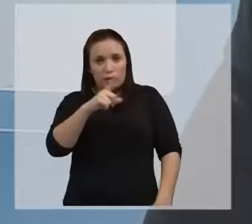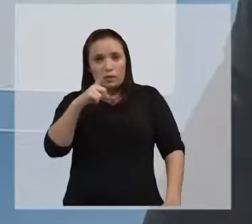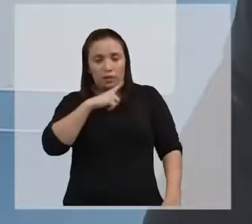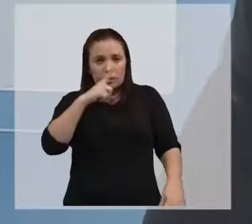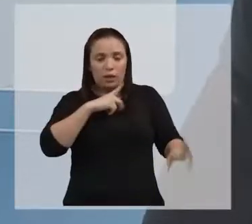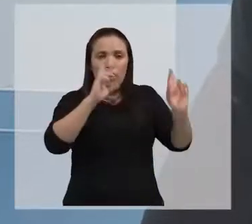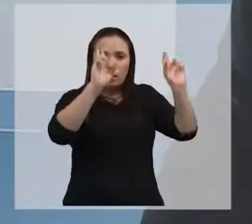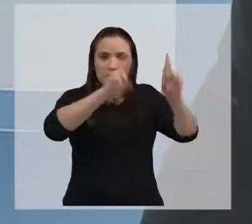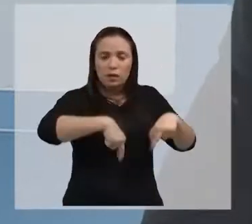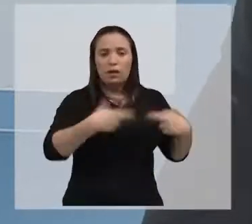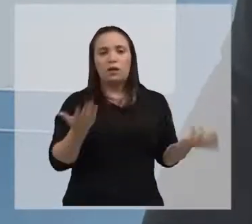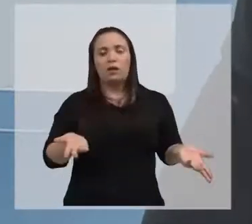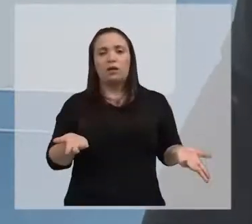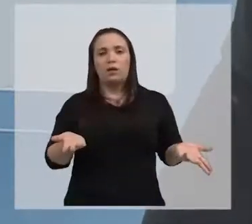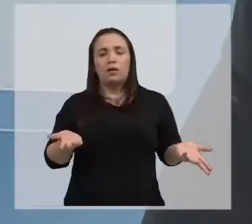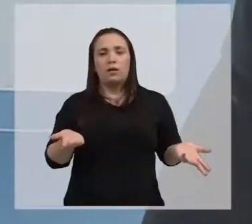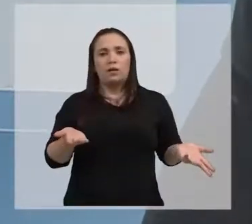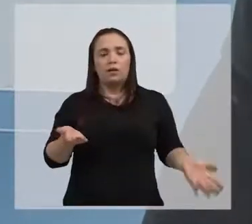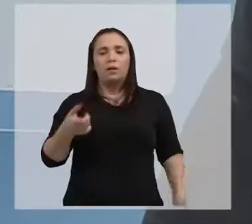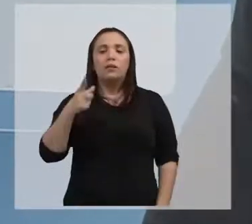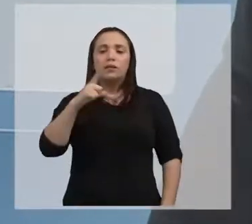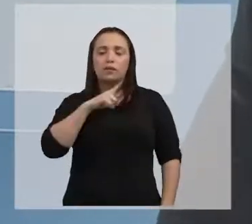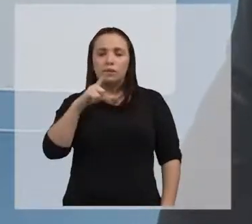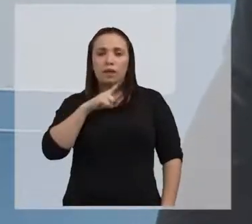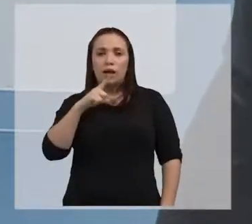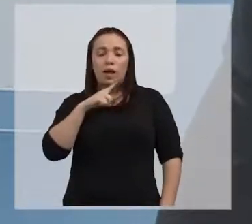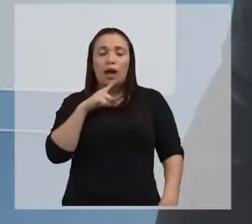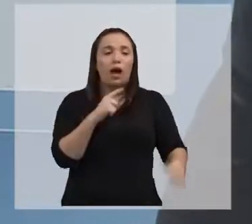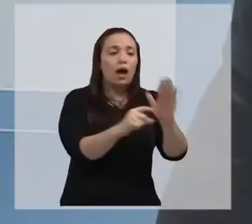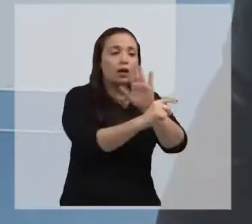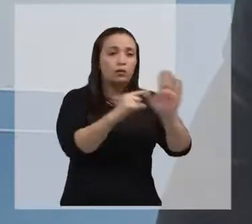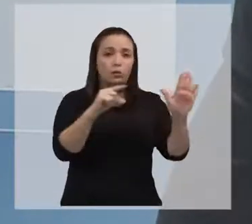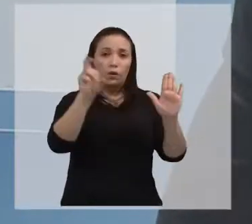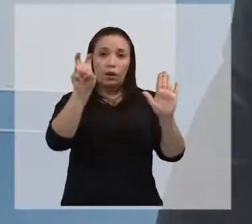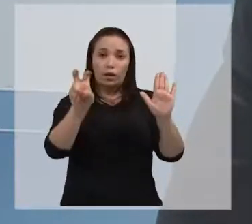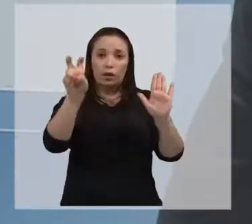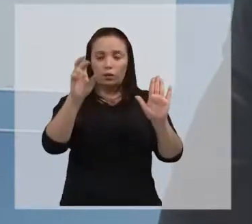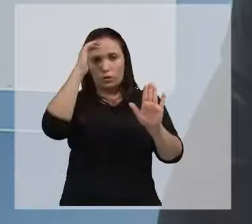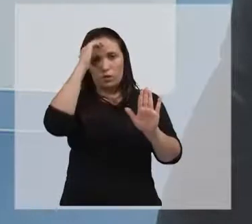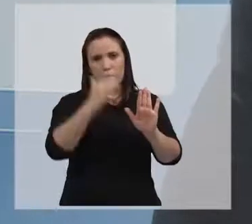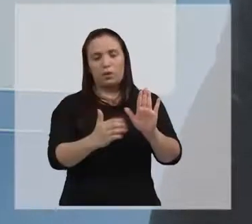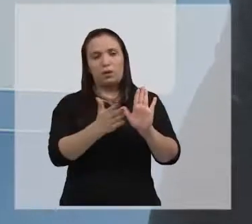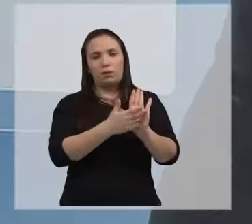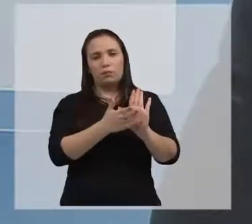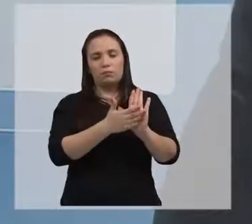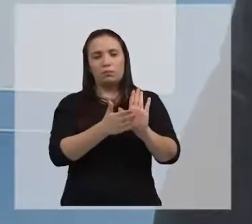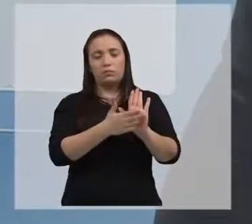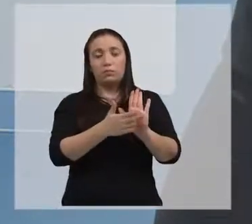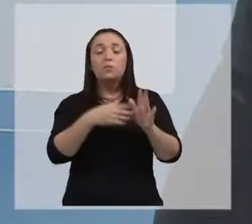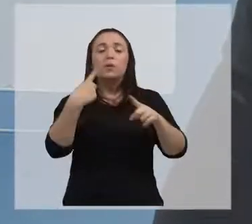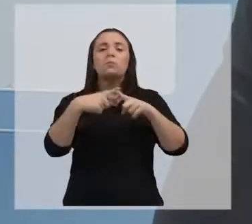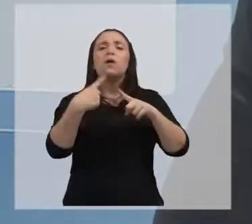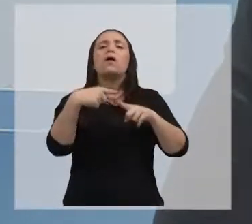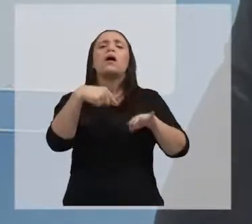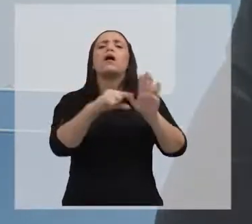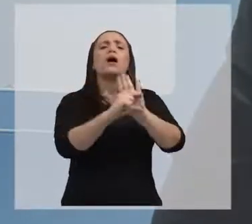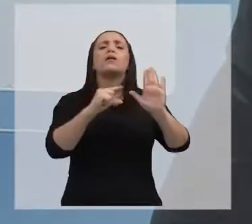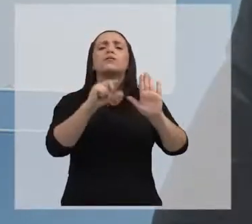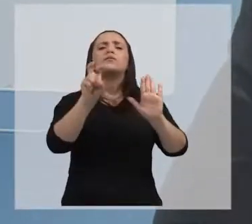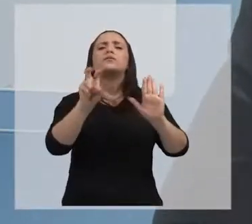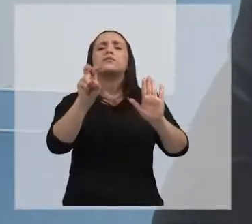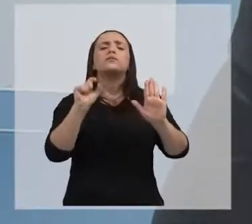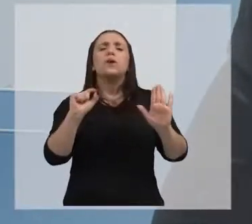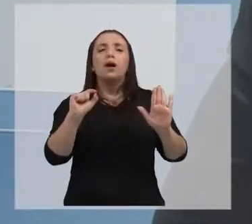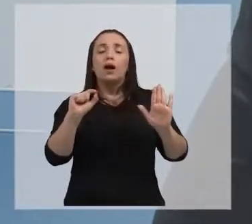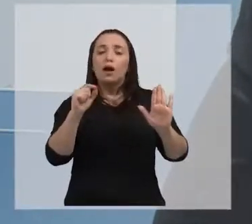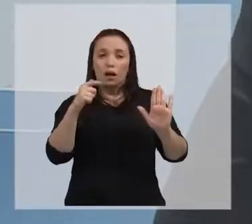dentro da conta. Ela é isenta, ela é como manda o artigo 5º. Porque no artigo 5º, até